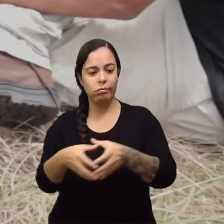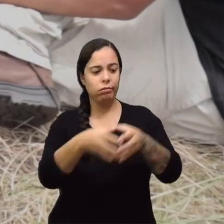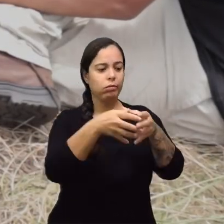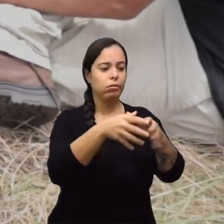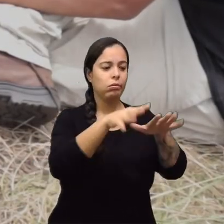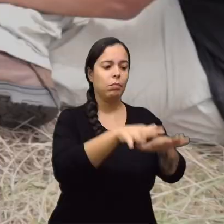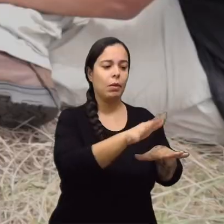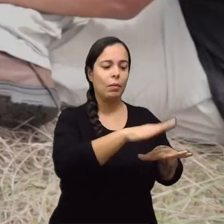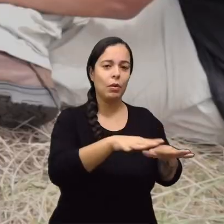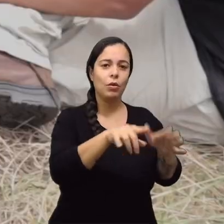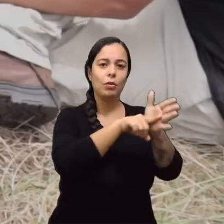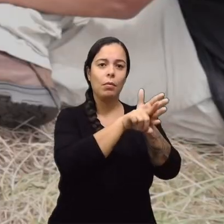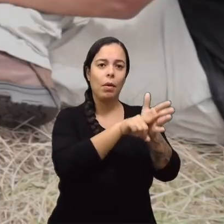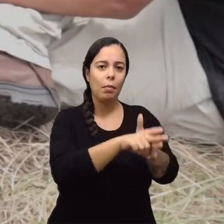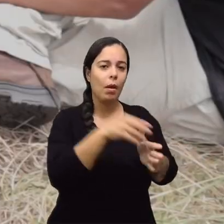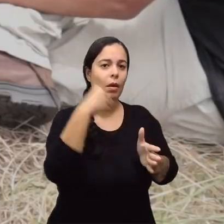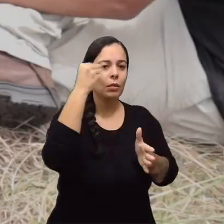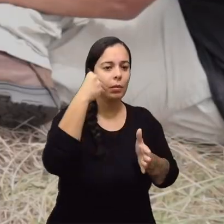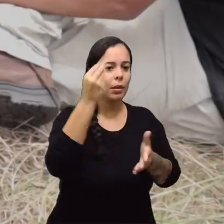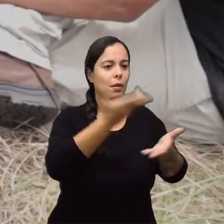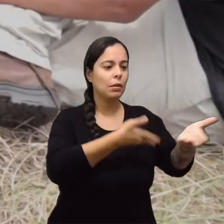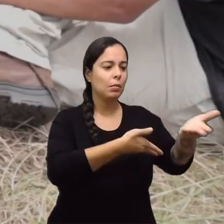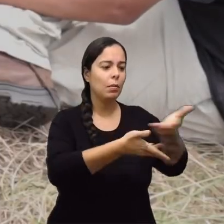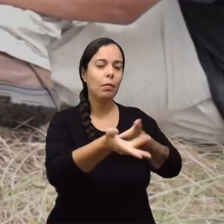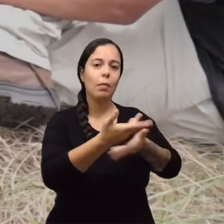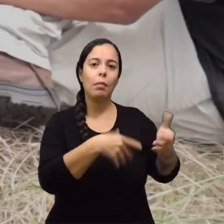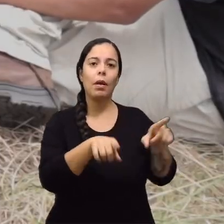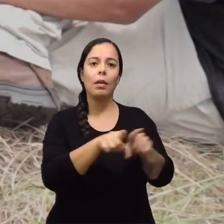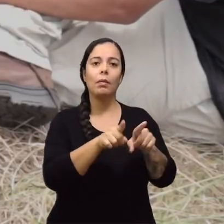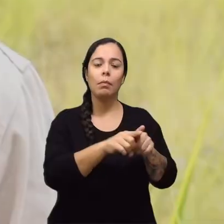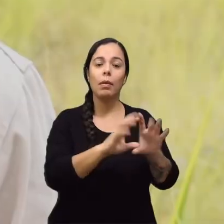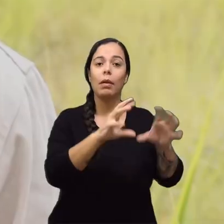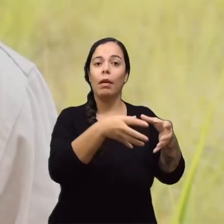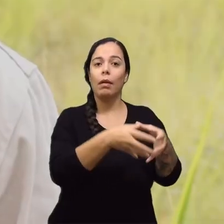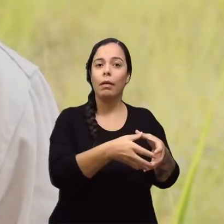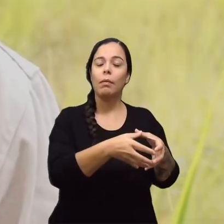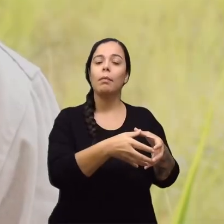trocando experiência, e a equipe está ganhando